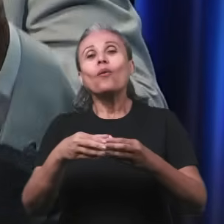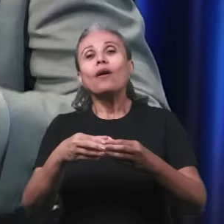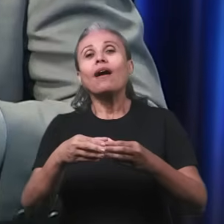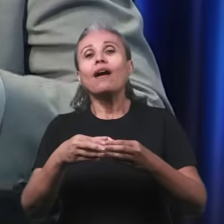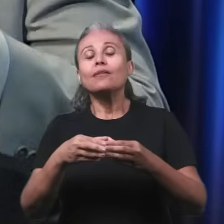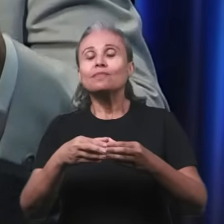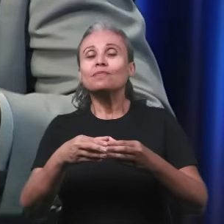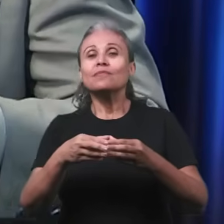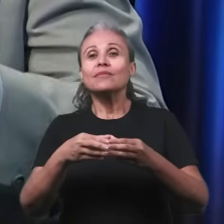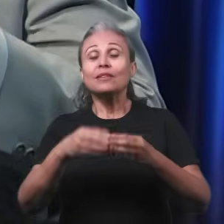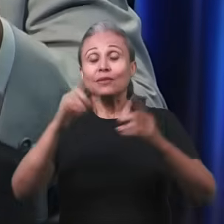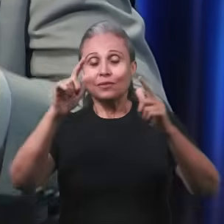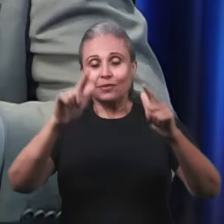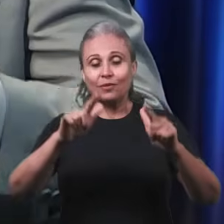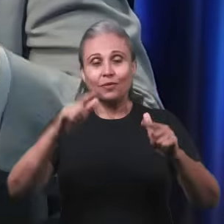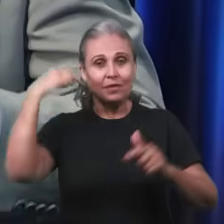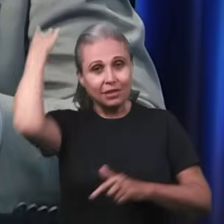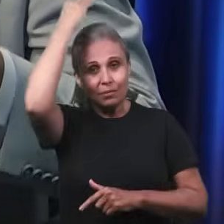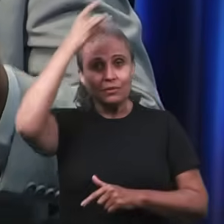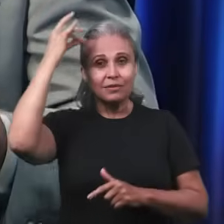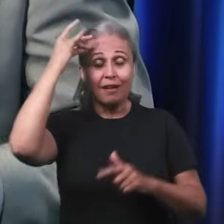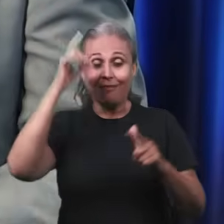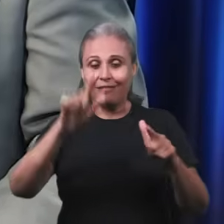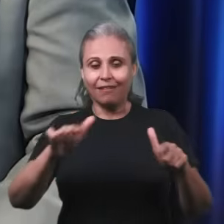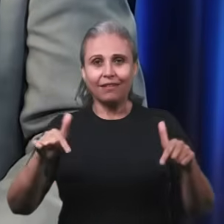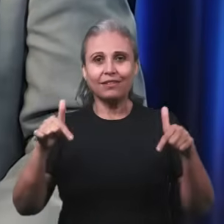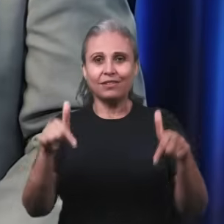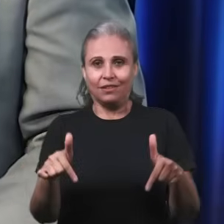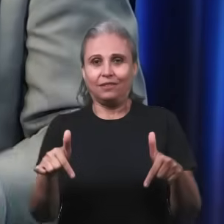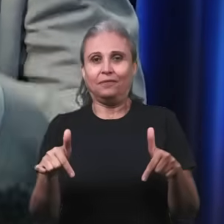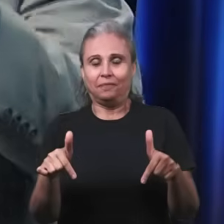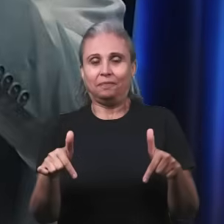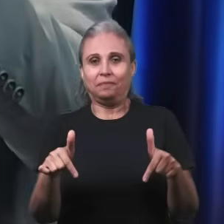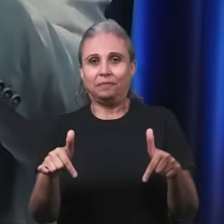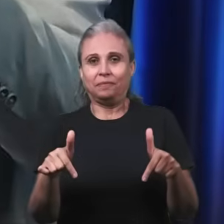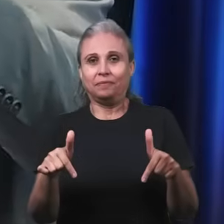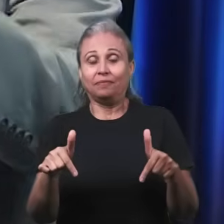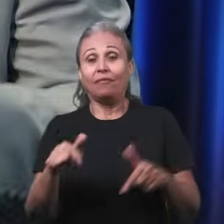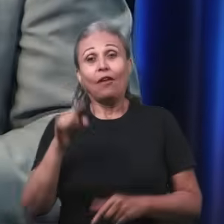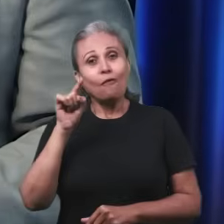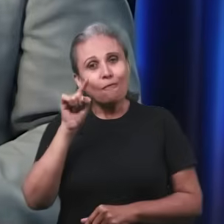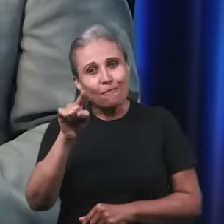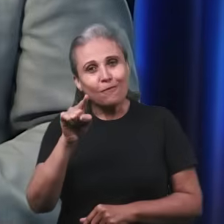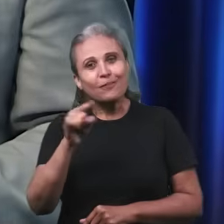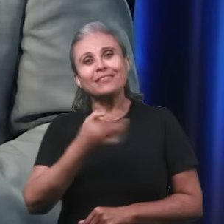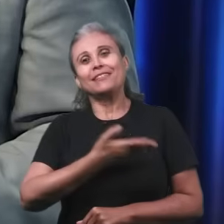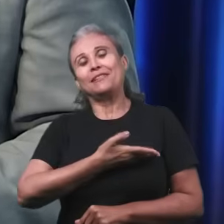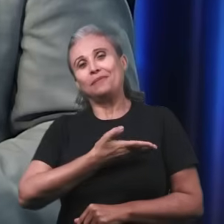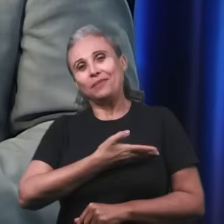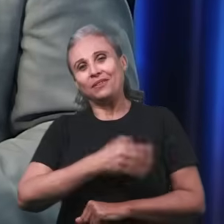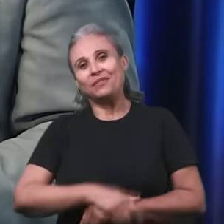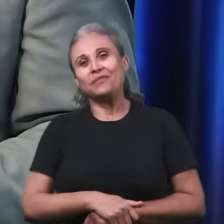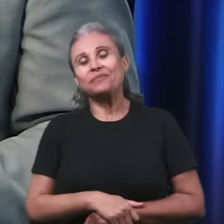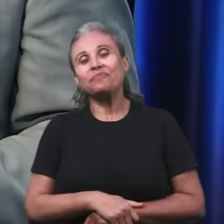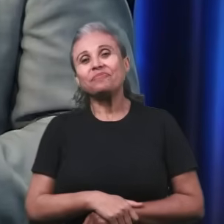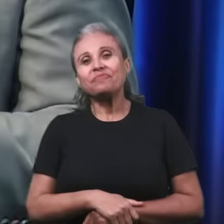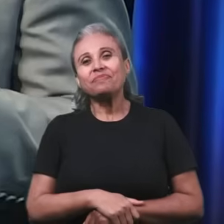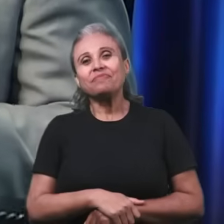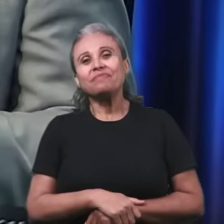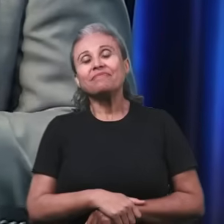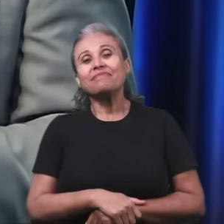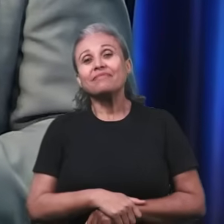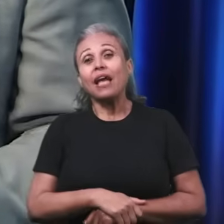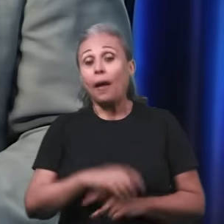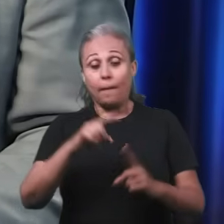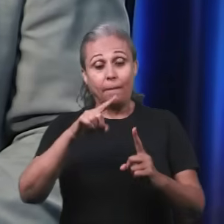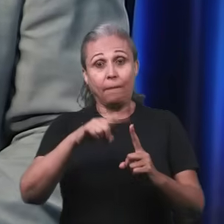Espírito Santo está presente, está operando. Então, você, meu amigo, né, a